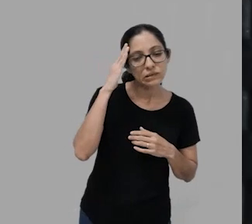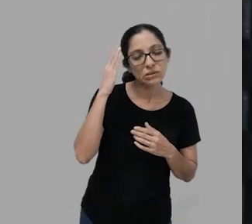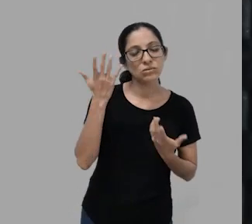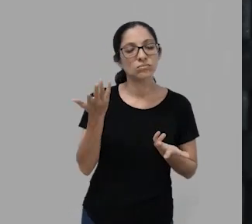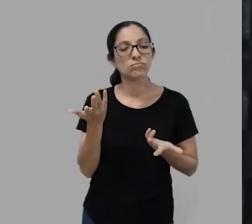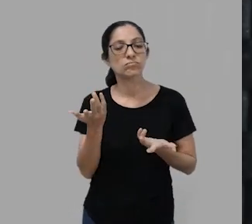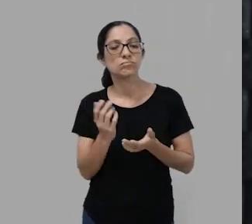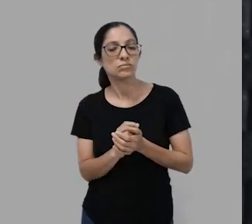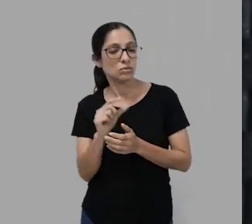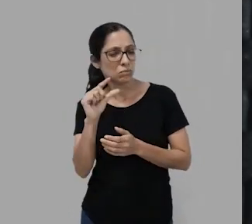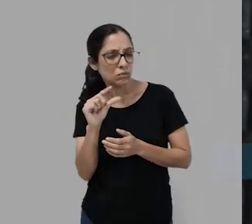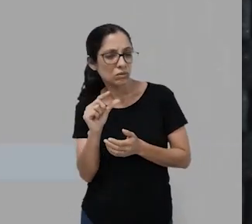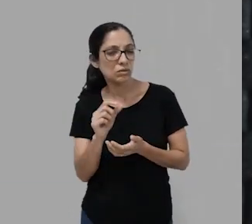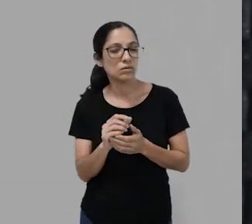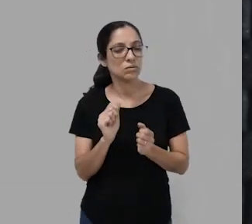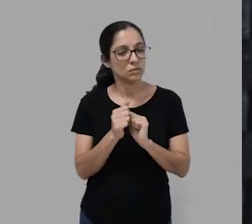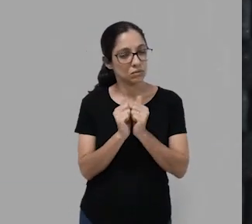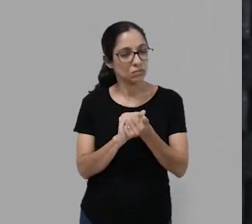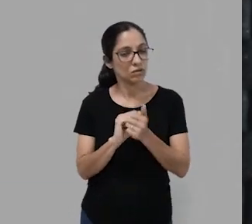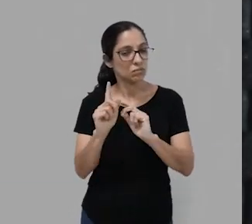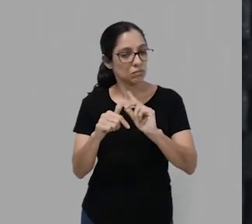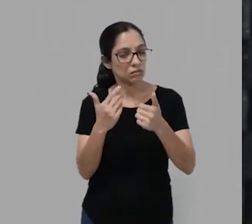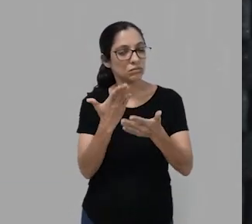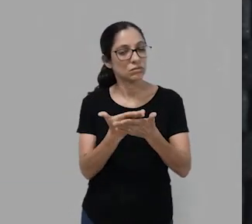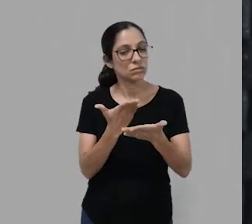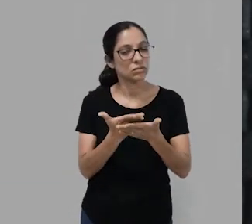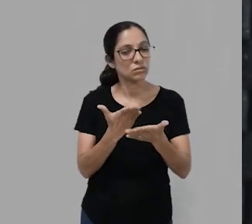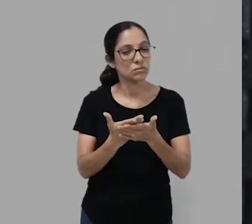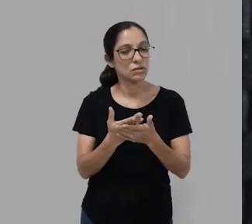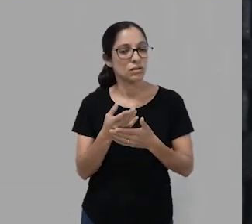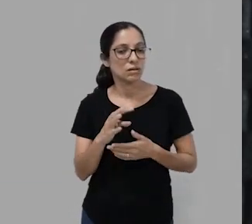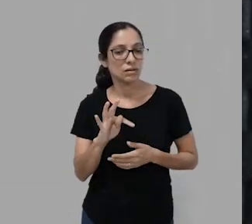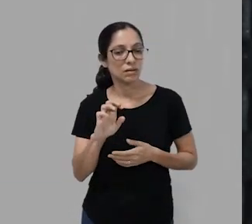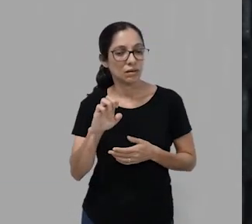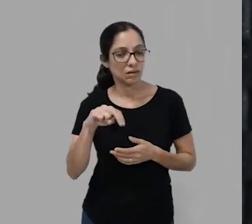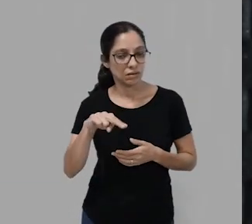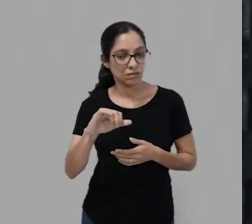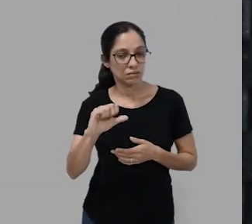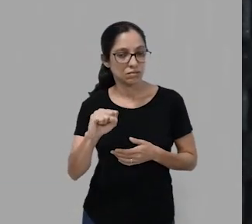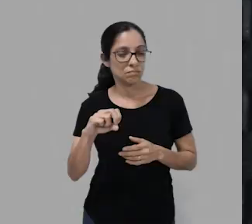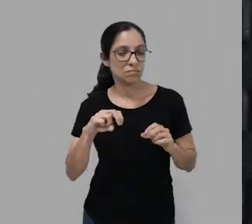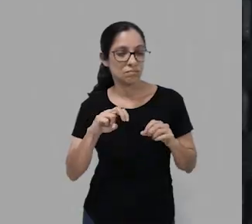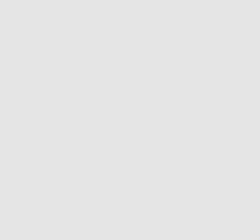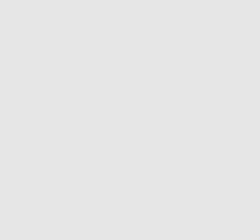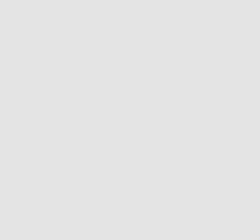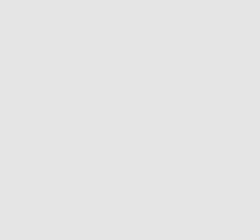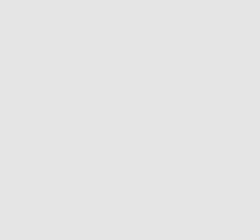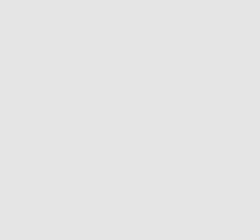compreendido um pouquinho sobre badminton. Próxima aula a gente vai falar sobre tênis de mesa, hein? Vamos para cima!